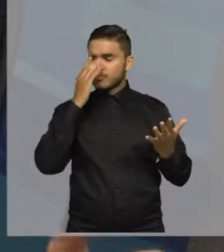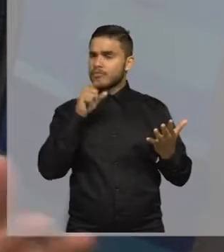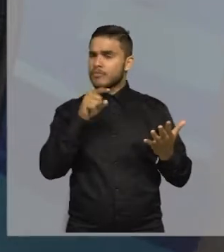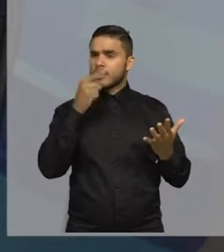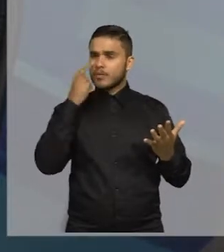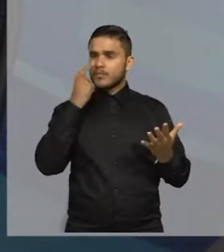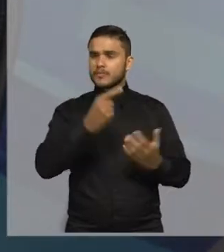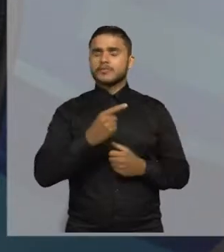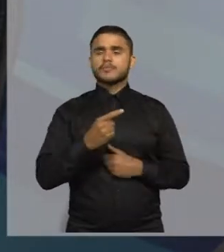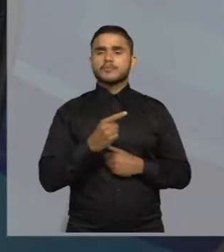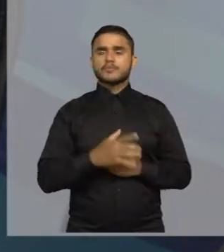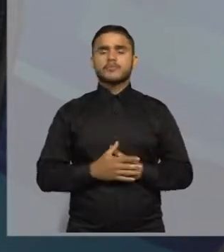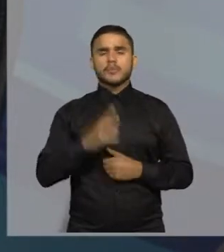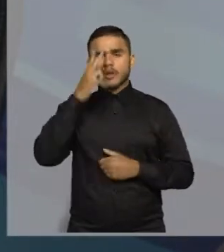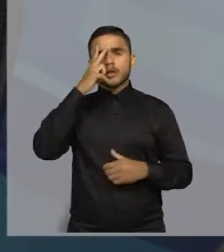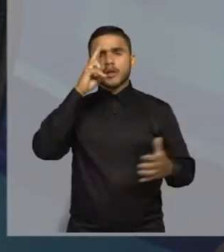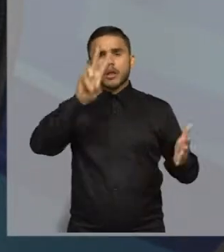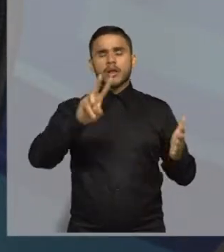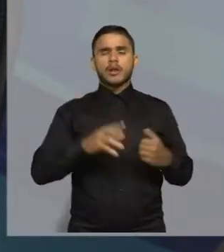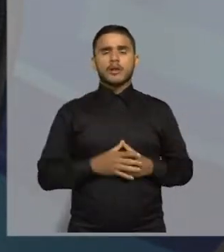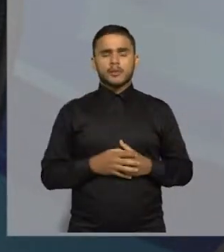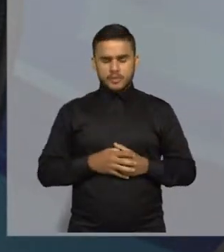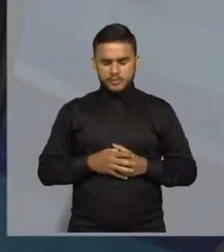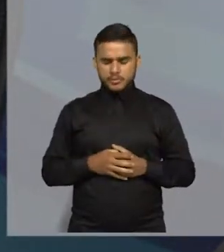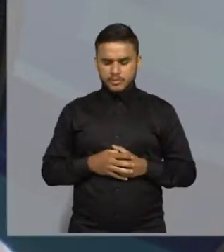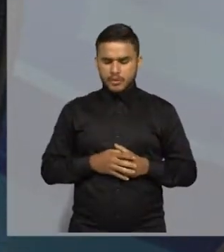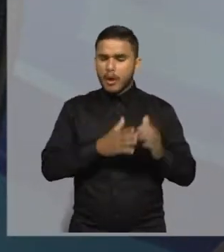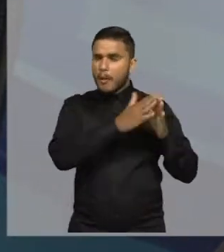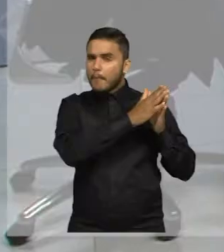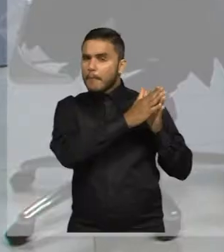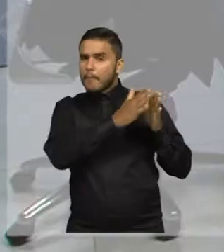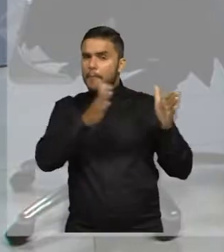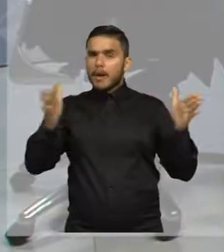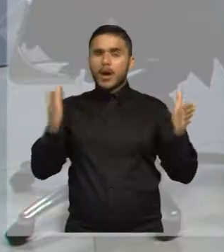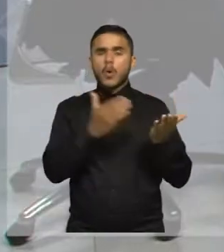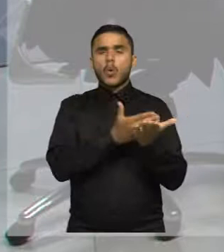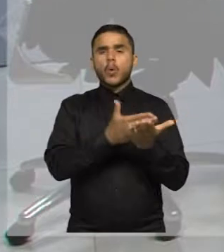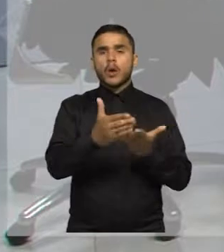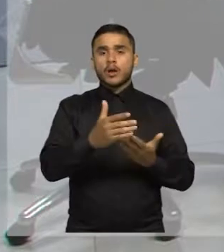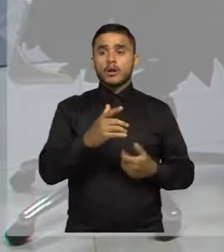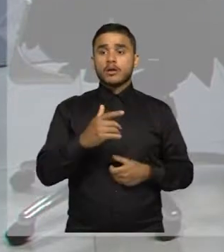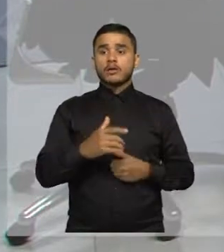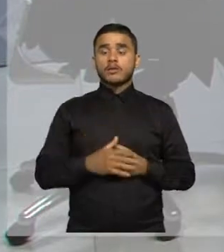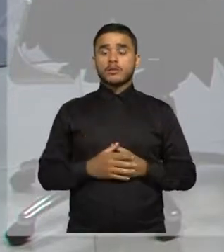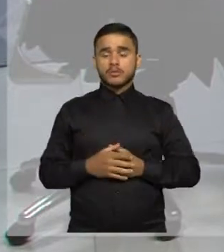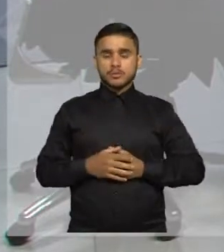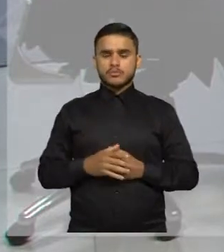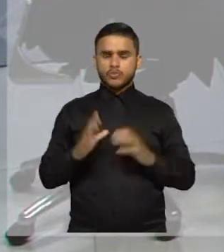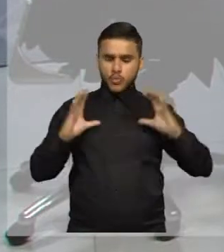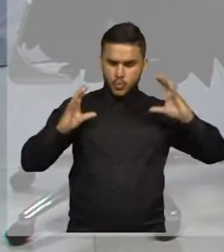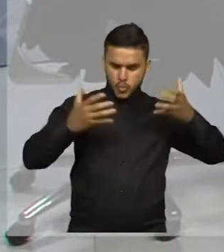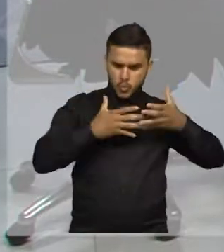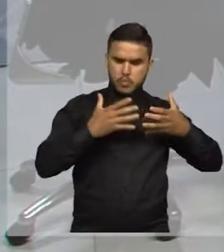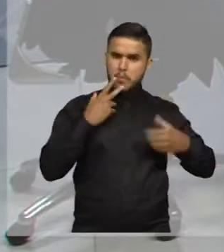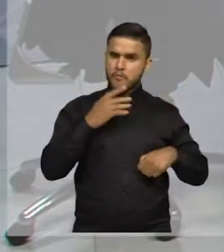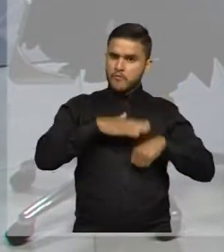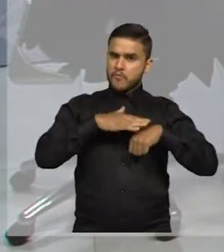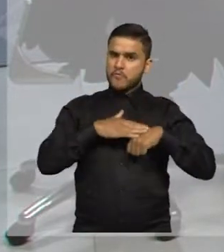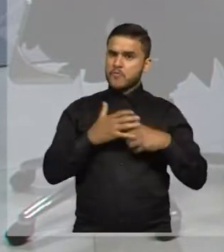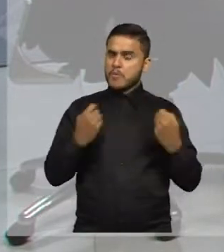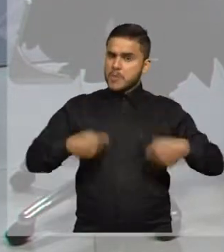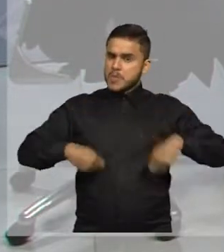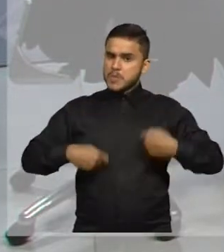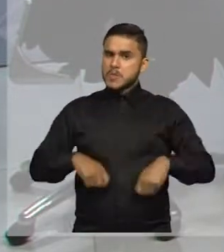contrário. É diferente do período da Primeira República, em que existiu o tenentismo, existiu